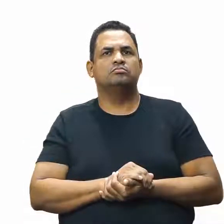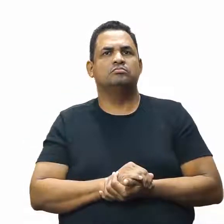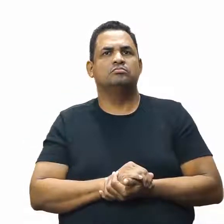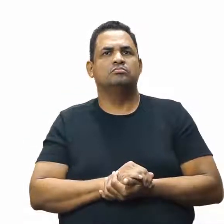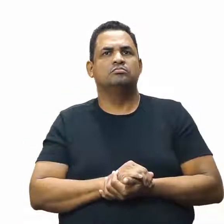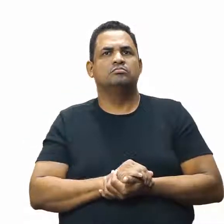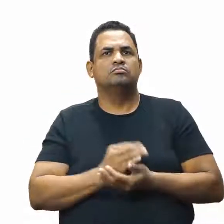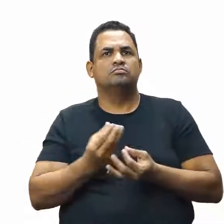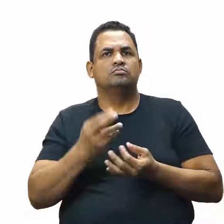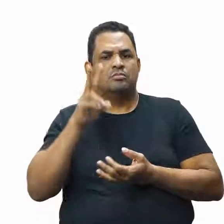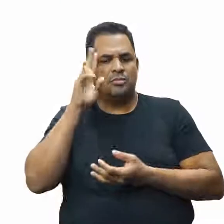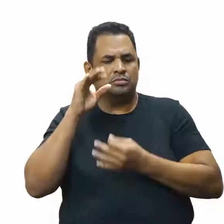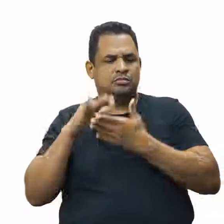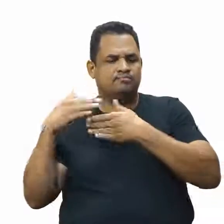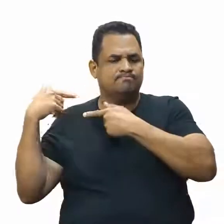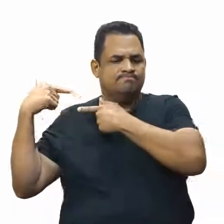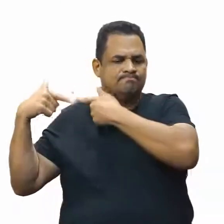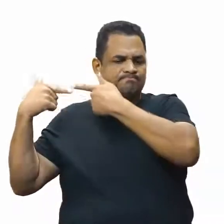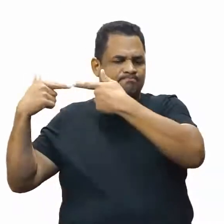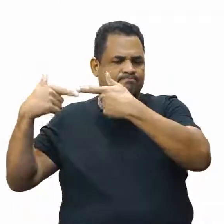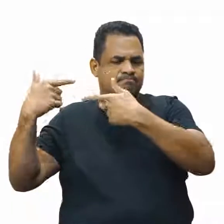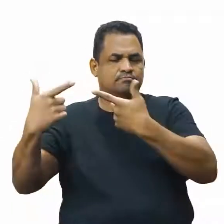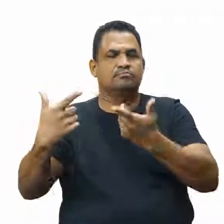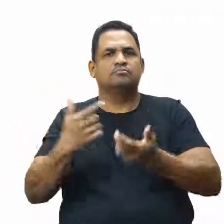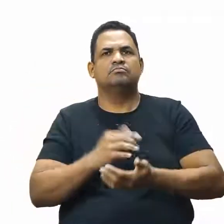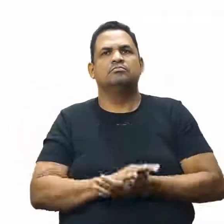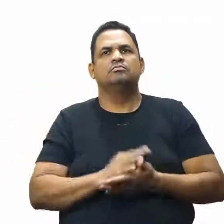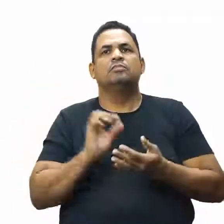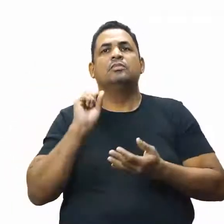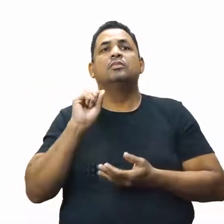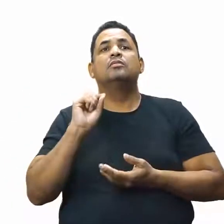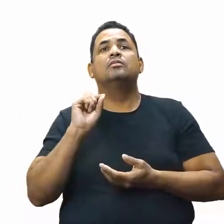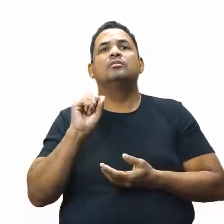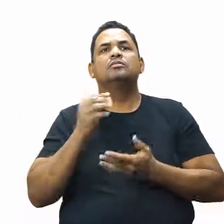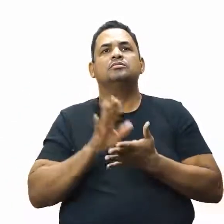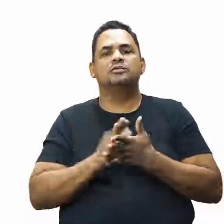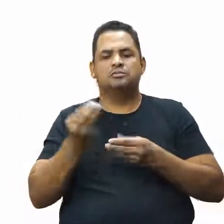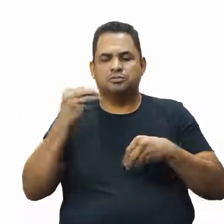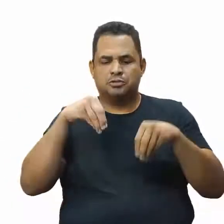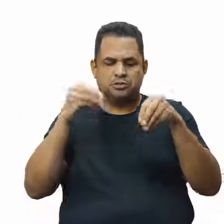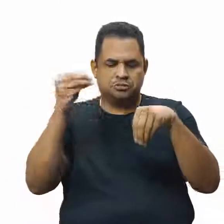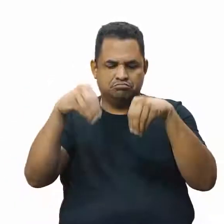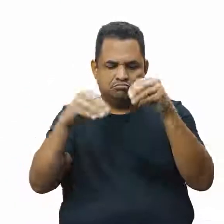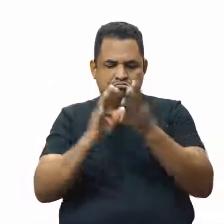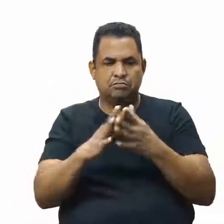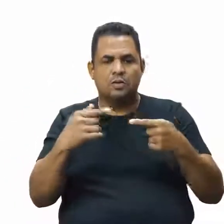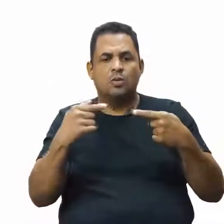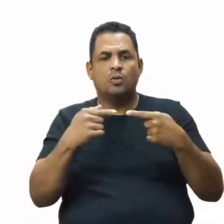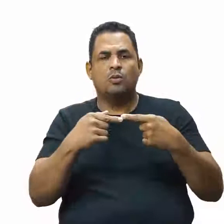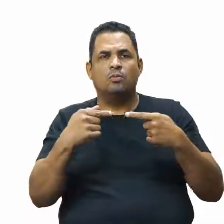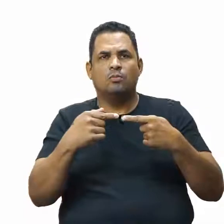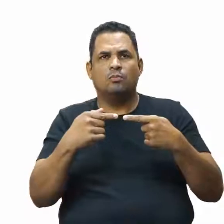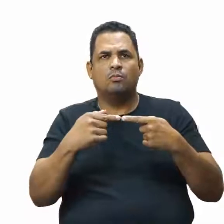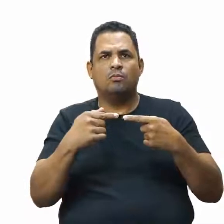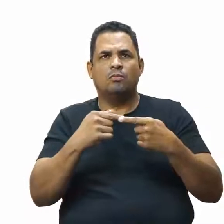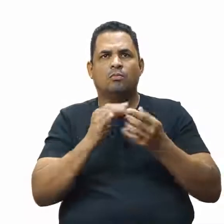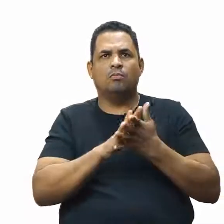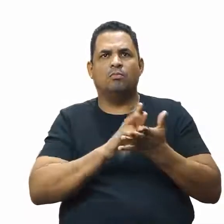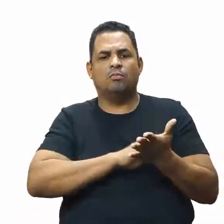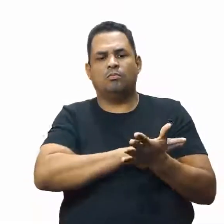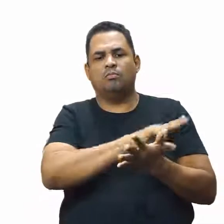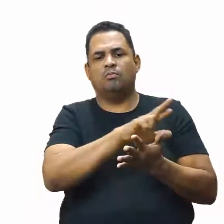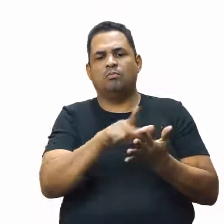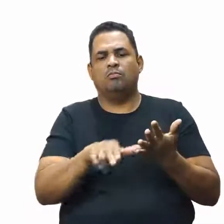a forma ancestral de quê? De cultivo, combinando